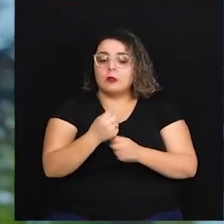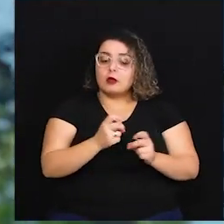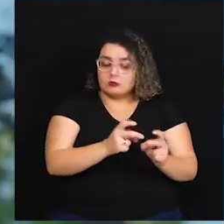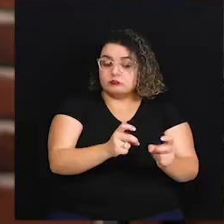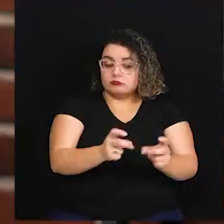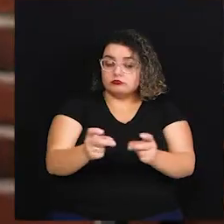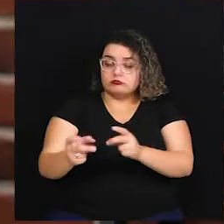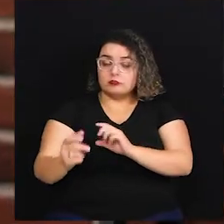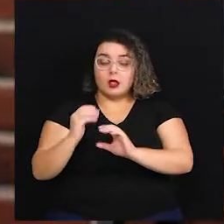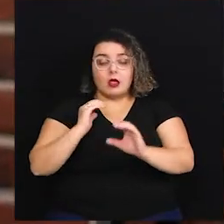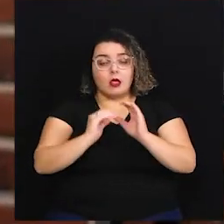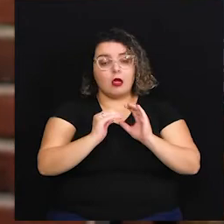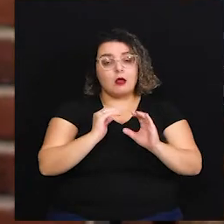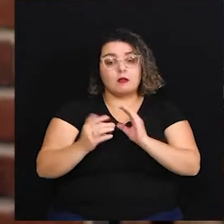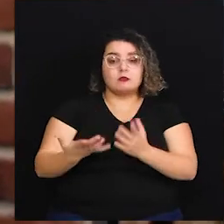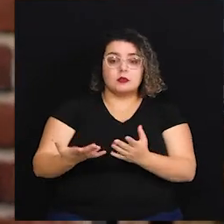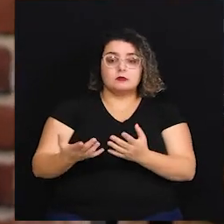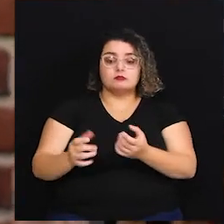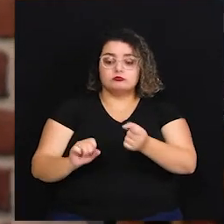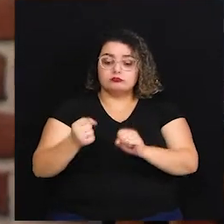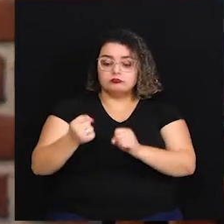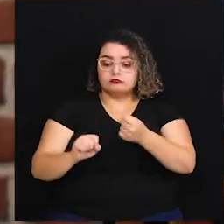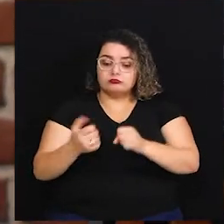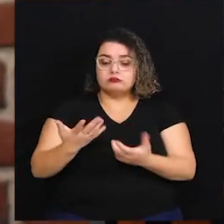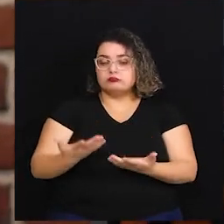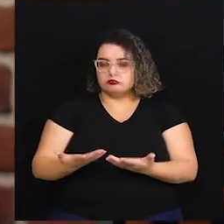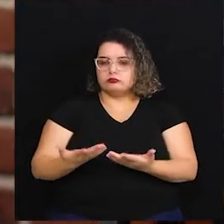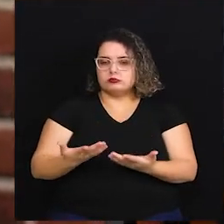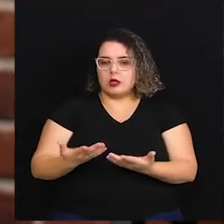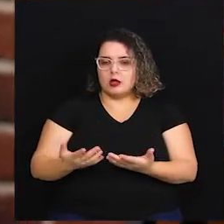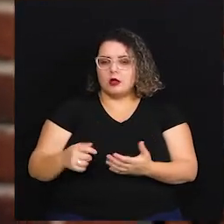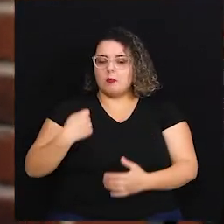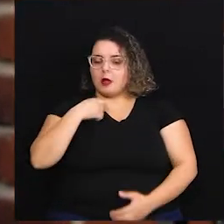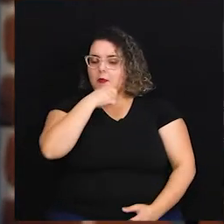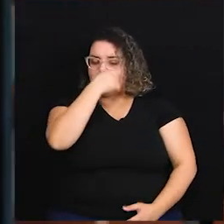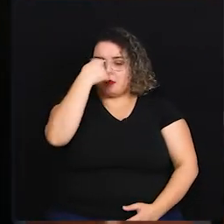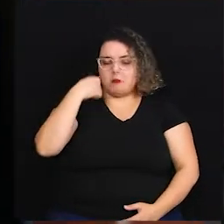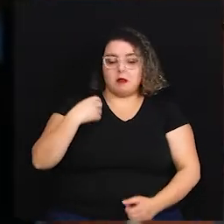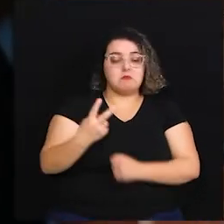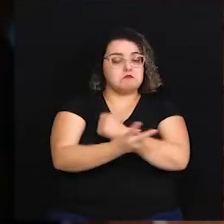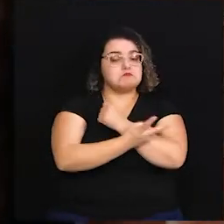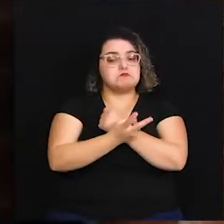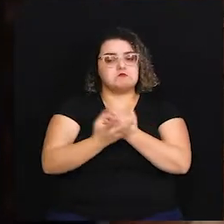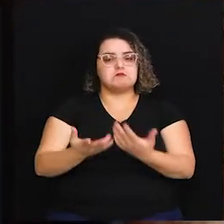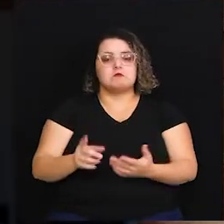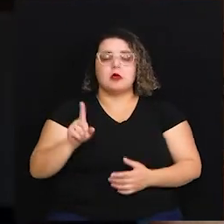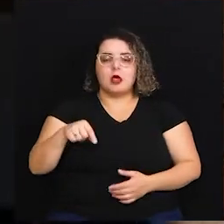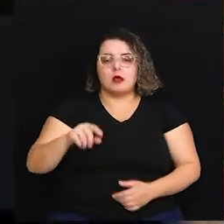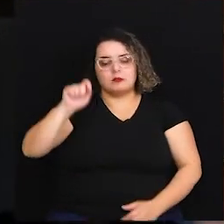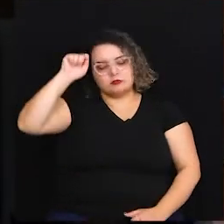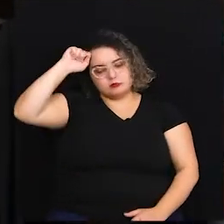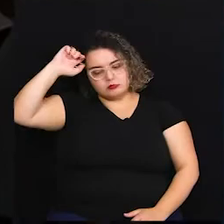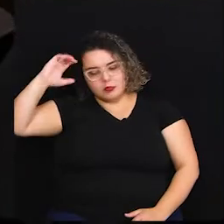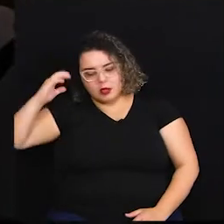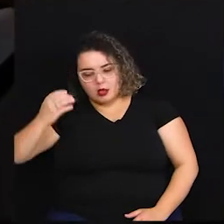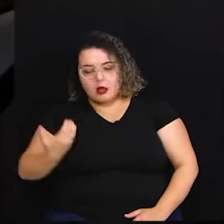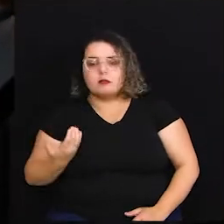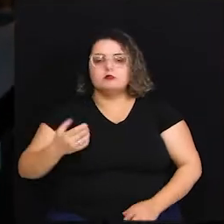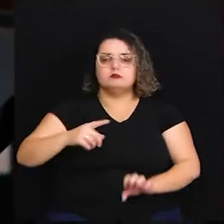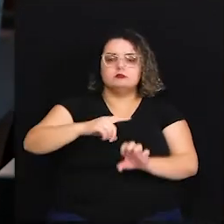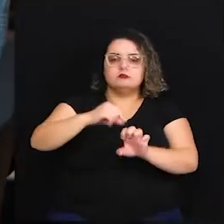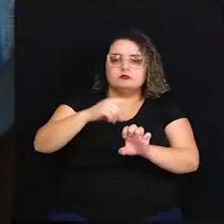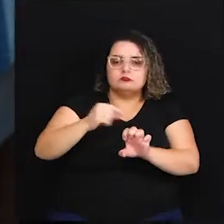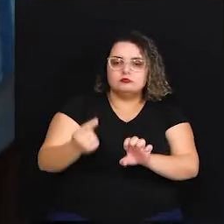ligado ao comércio, à comunicação e à indústria de cuidados. É o que aponta o estudo Afroempreendedorismo